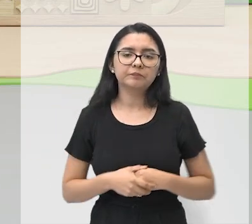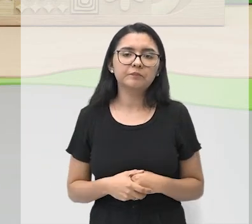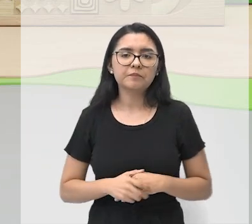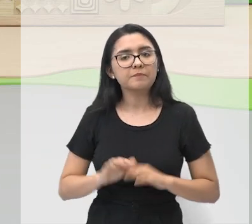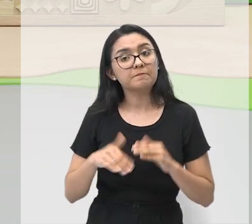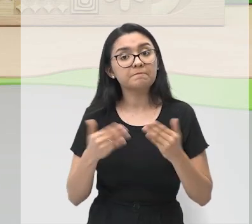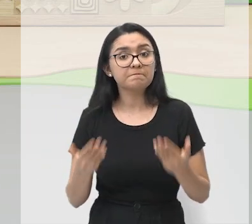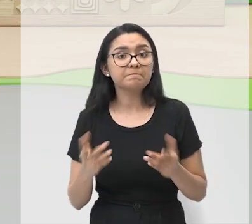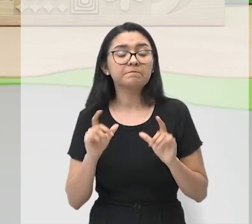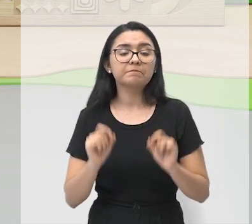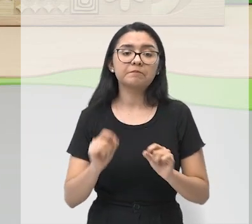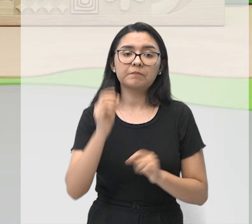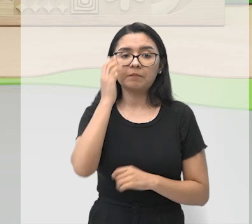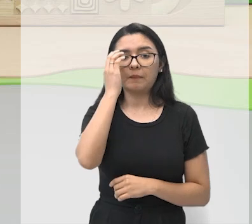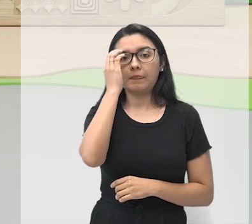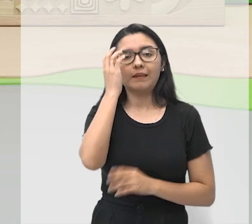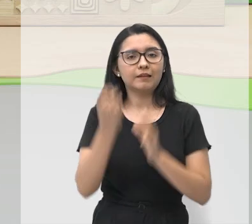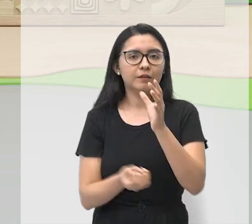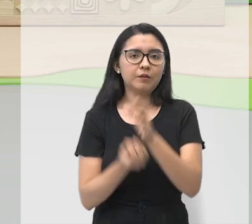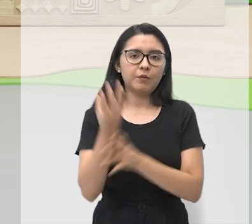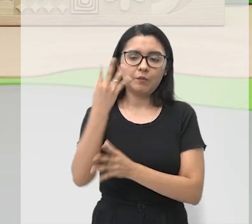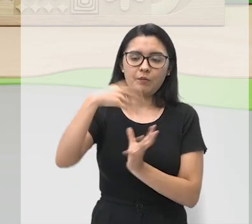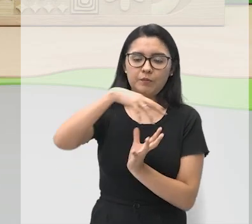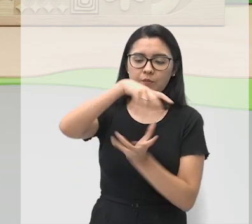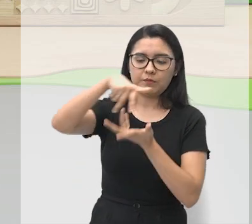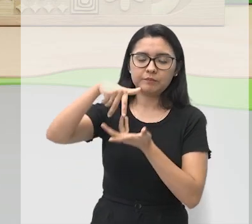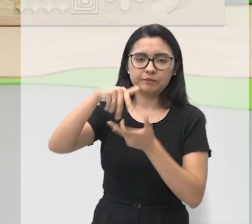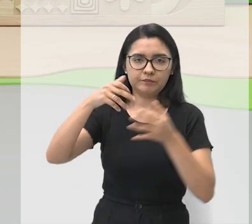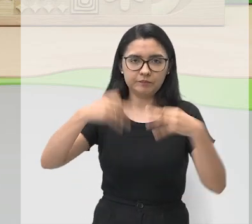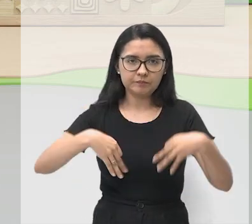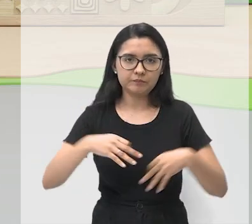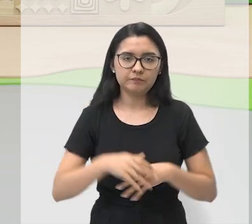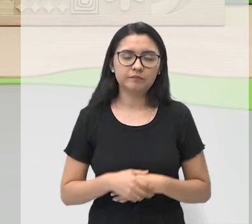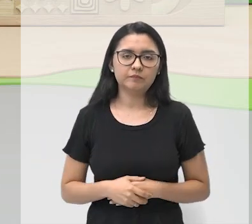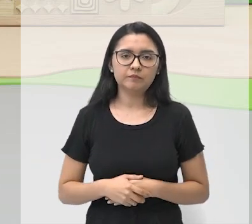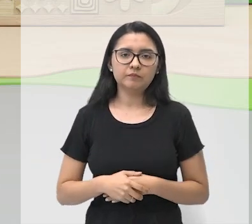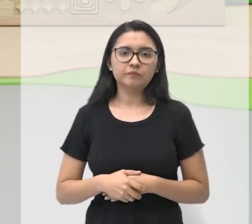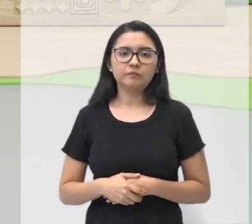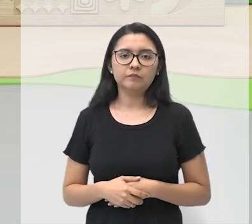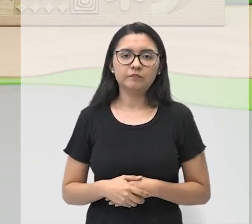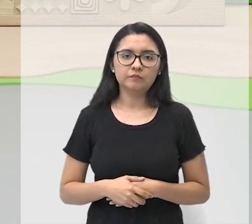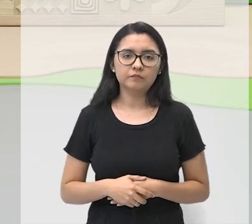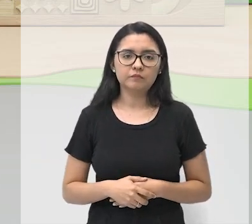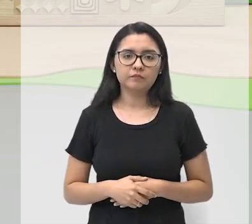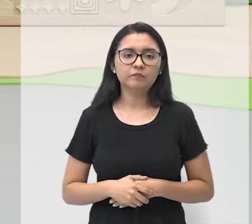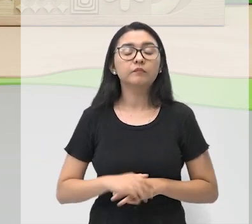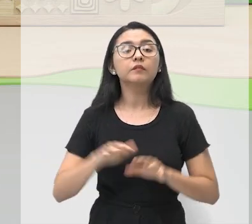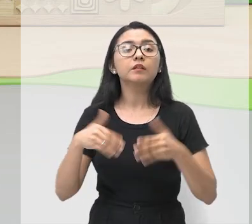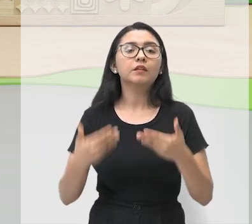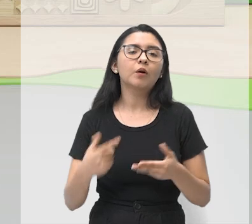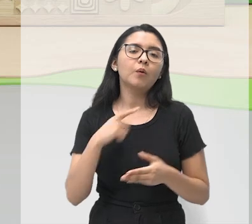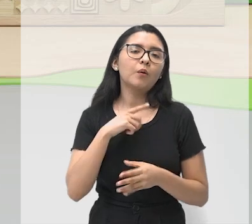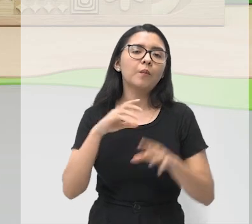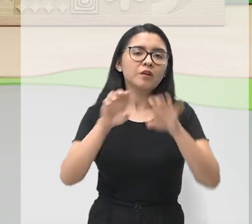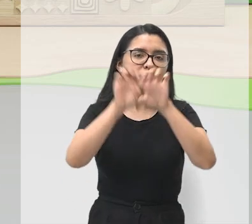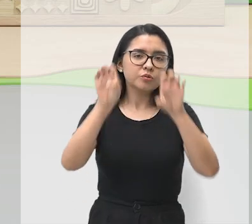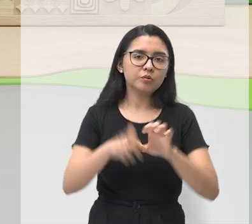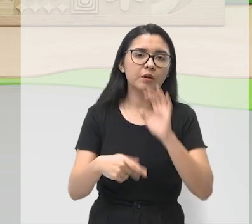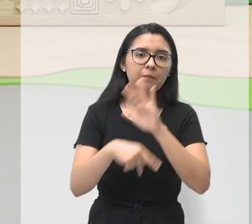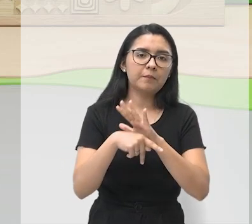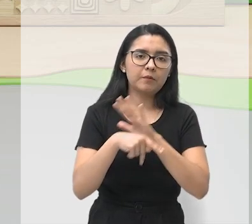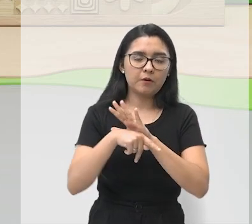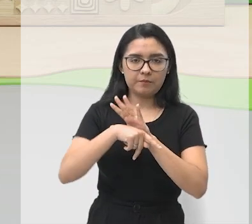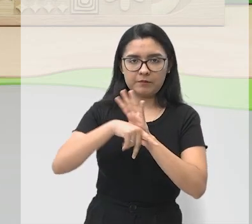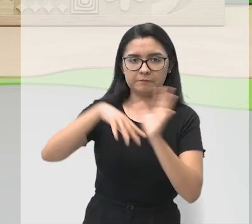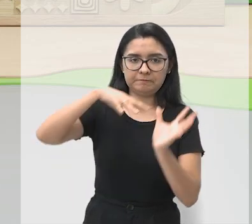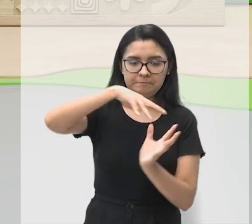né? E com isso o nosso planeta. Então, o formato da Terra, o